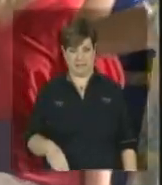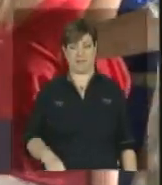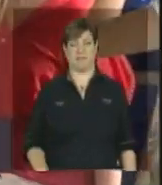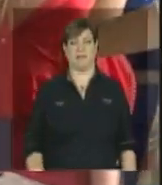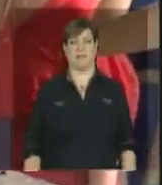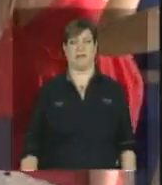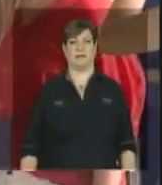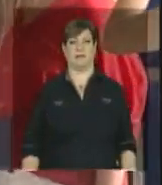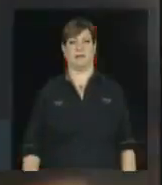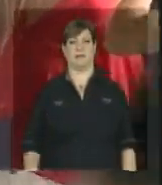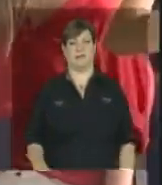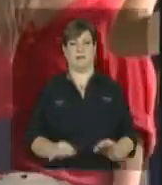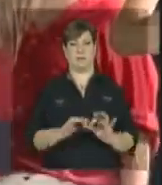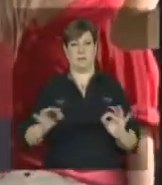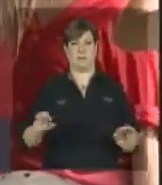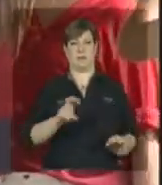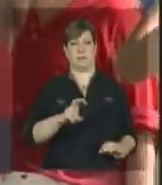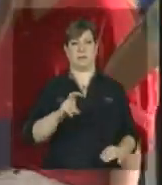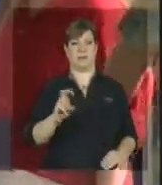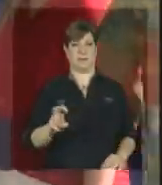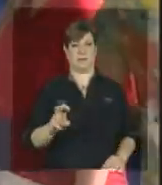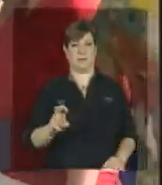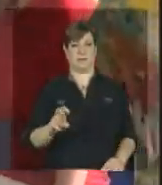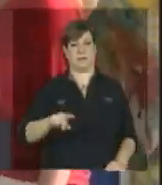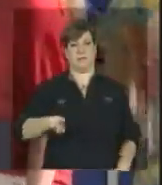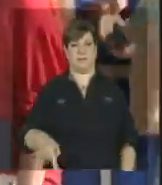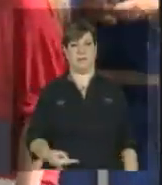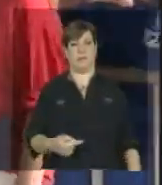Pecém, com extensão de 55,1